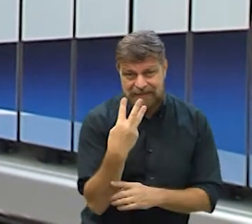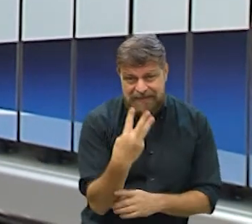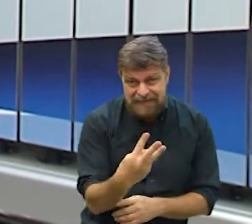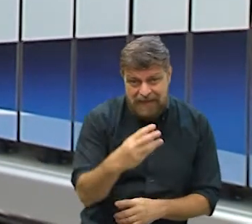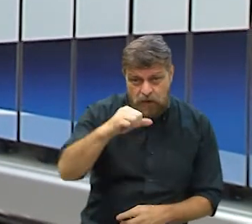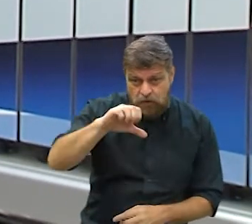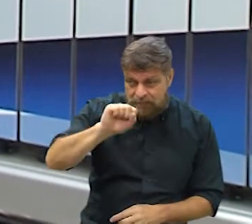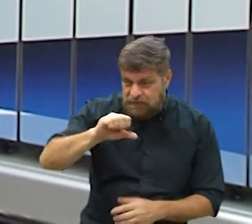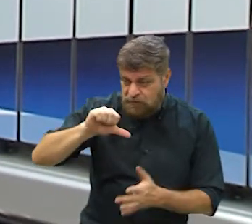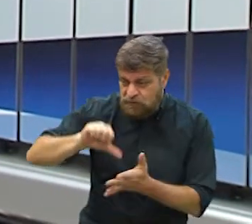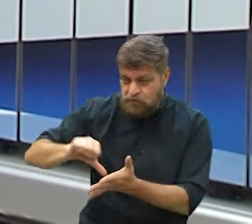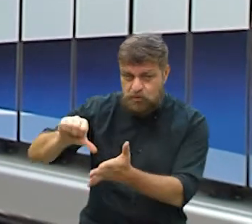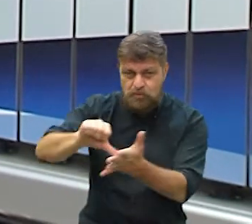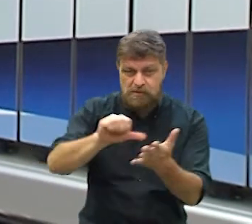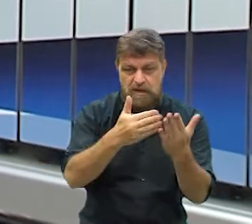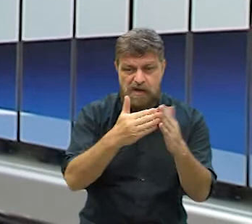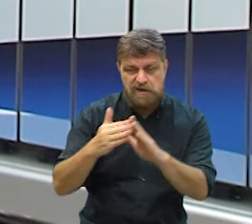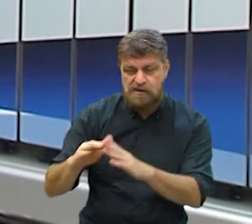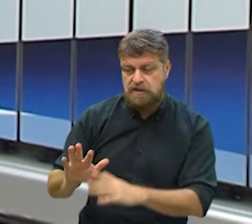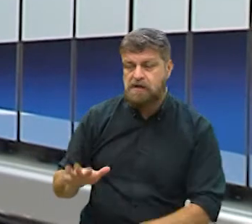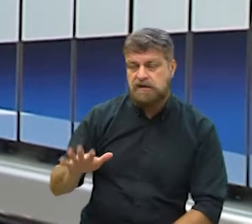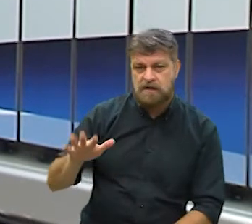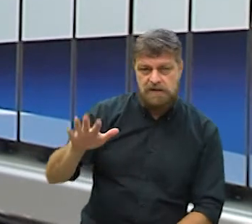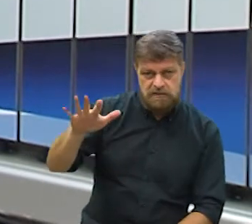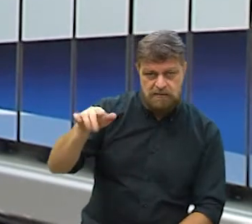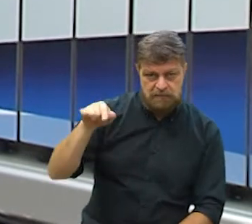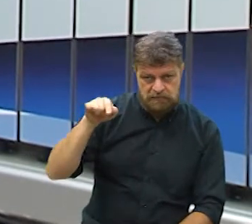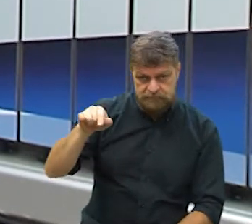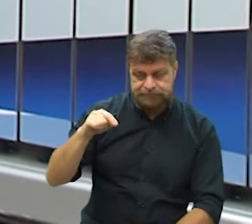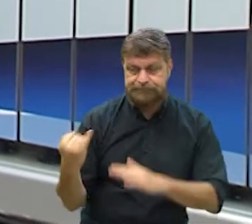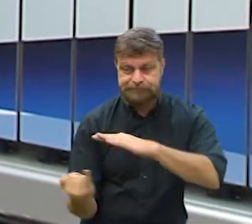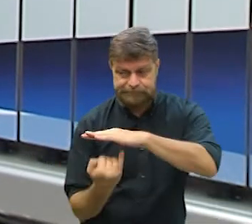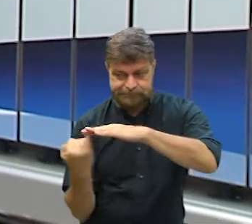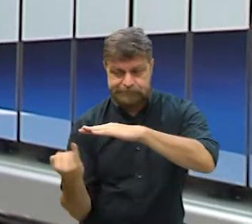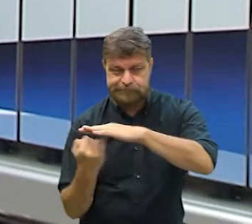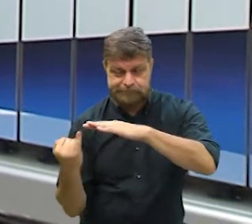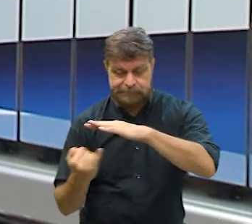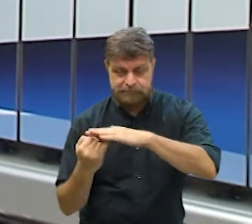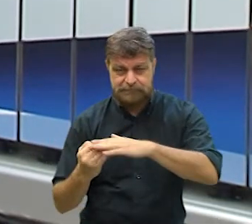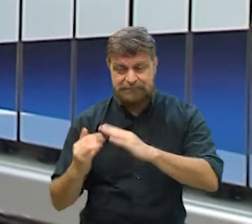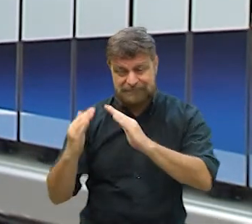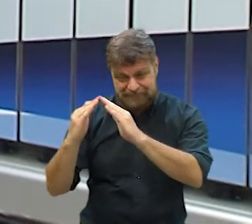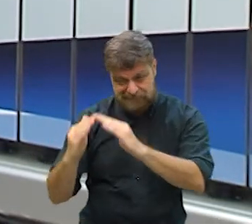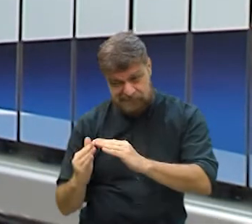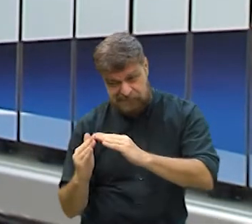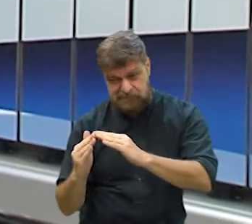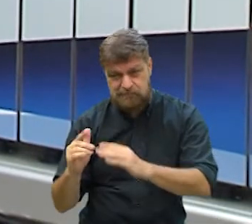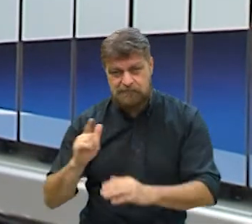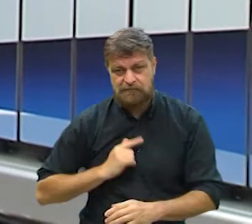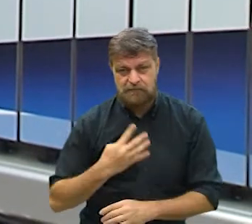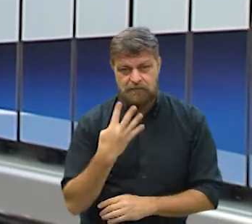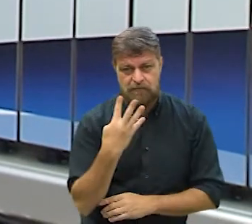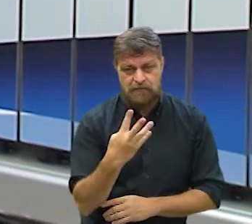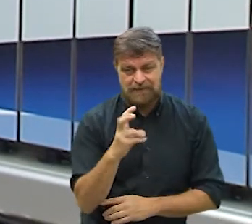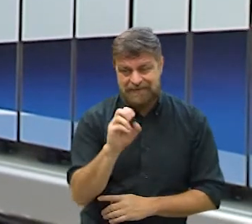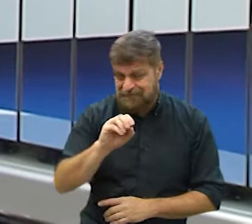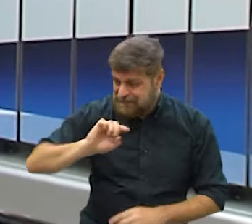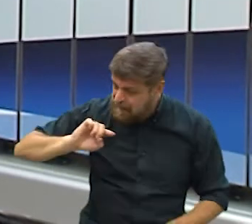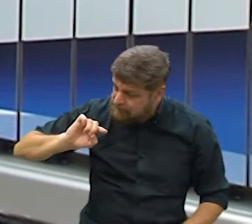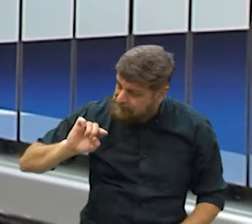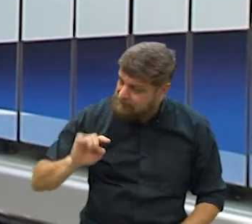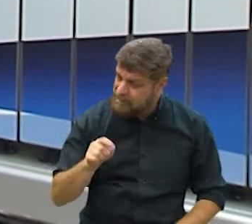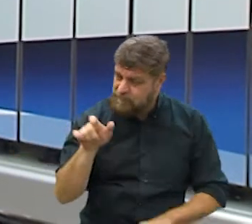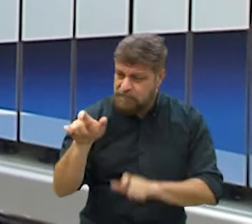398 núcleos urbanos estão de forma informal e são 450